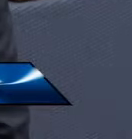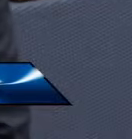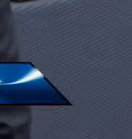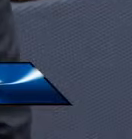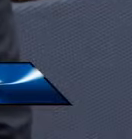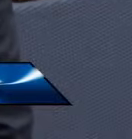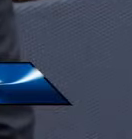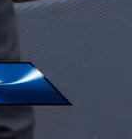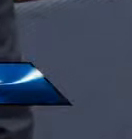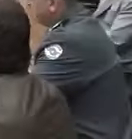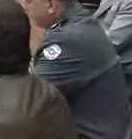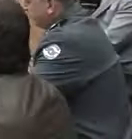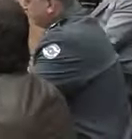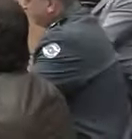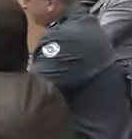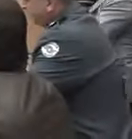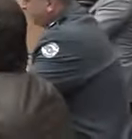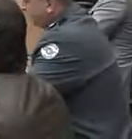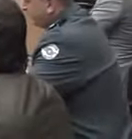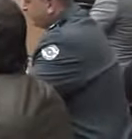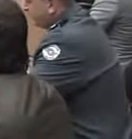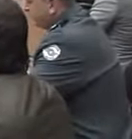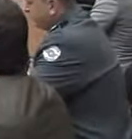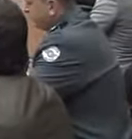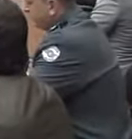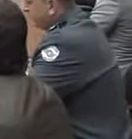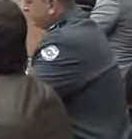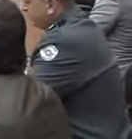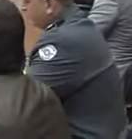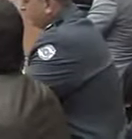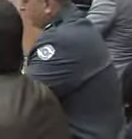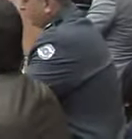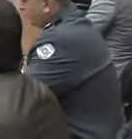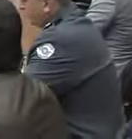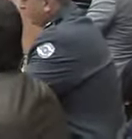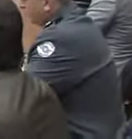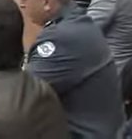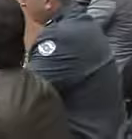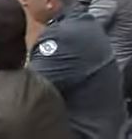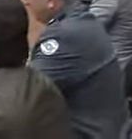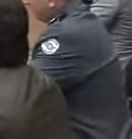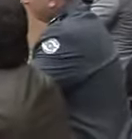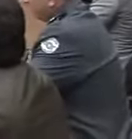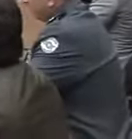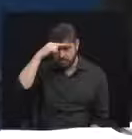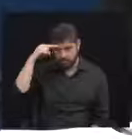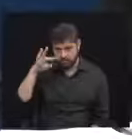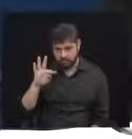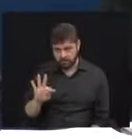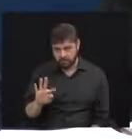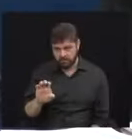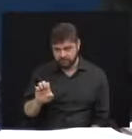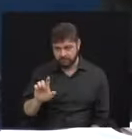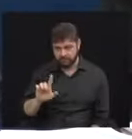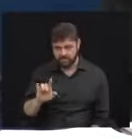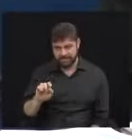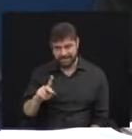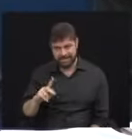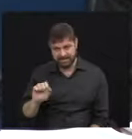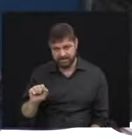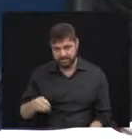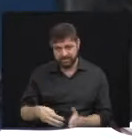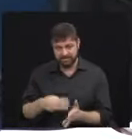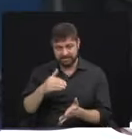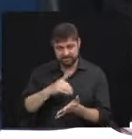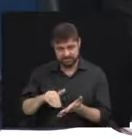atingir os nossos objetivos. Rafa Zimbaldi foi o vereador mais votado da legislatura 2017-2020. Ele foi eleito para o